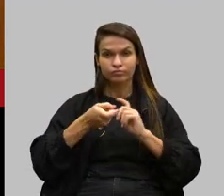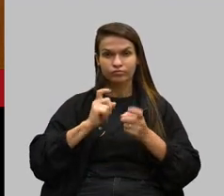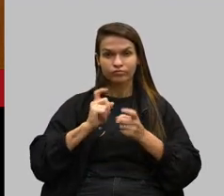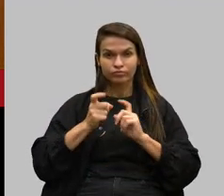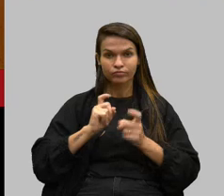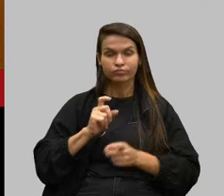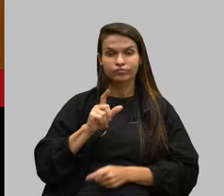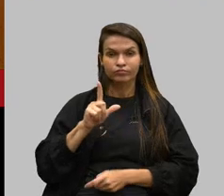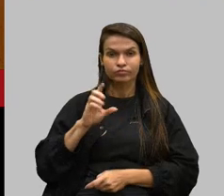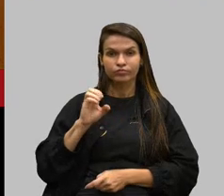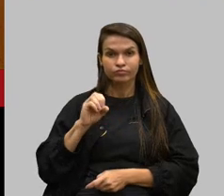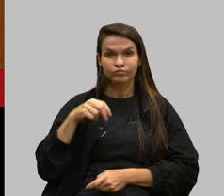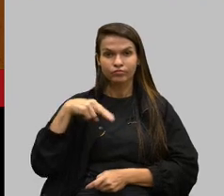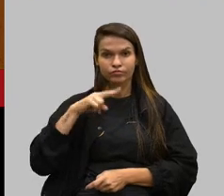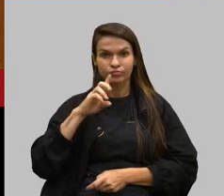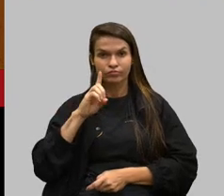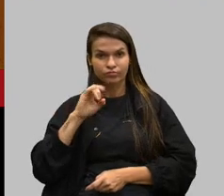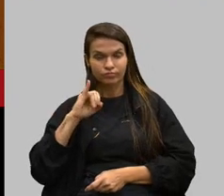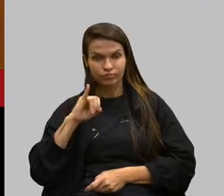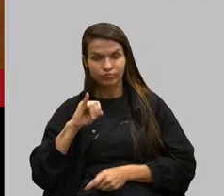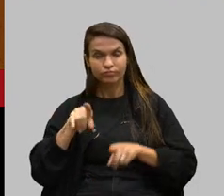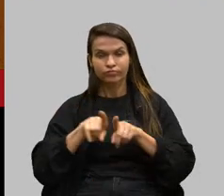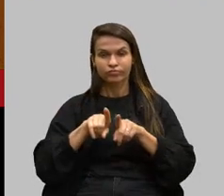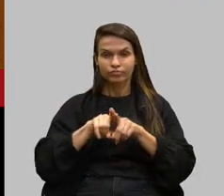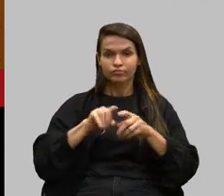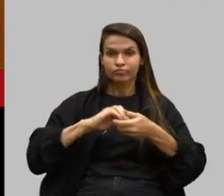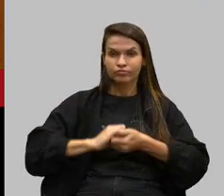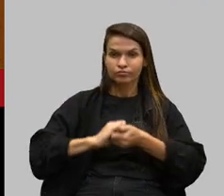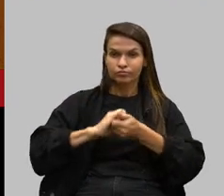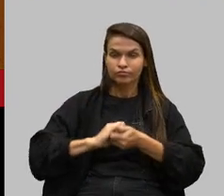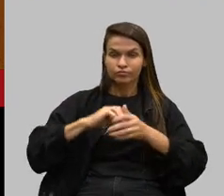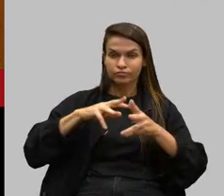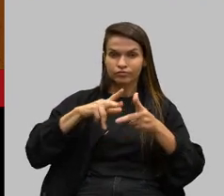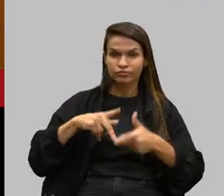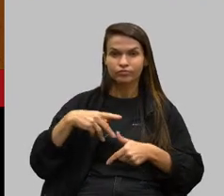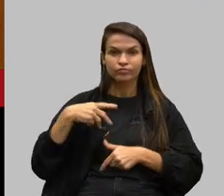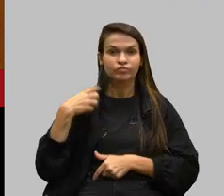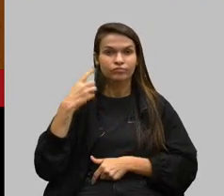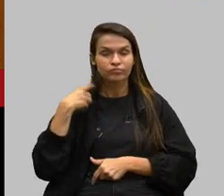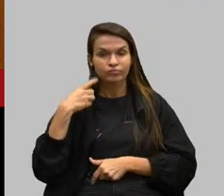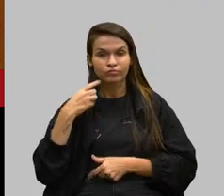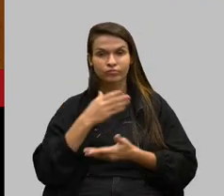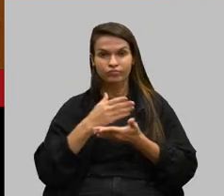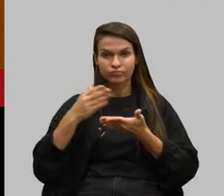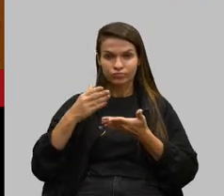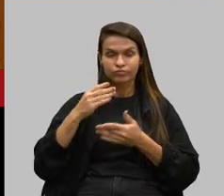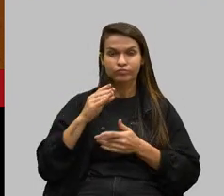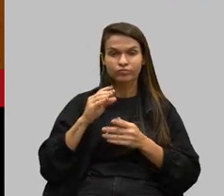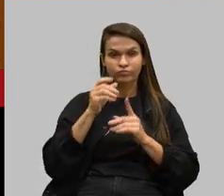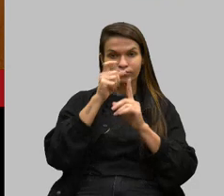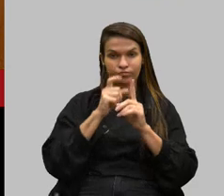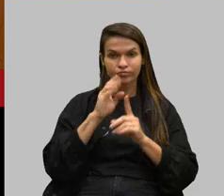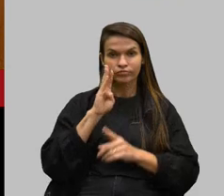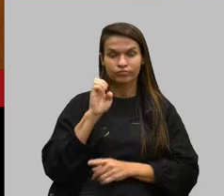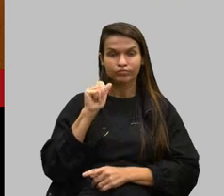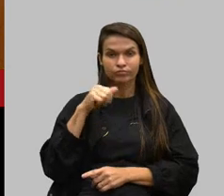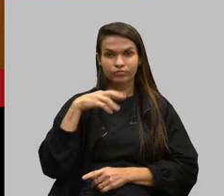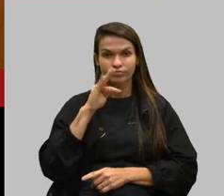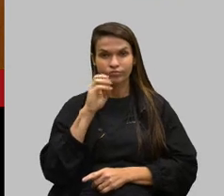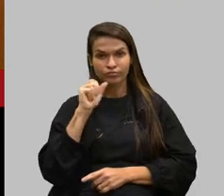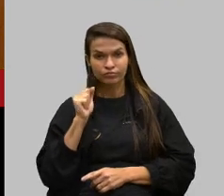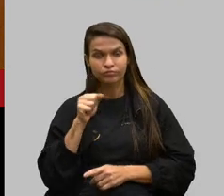bolsas cumprimentar também os os demais deputados aqui presente começando pela deputada Beatriz Serqueira Deputado João